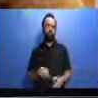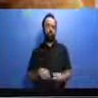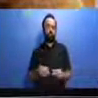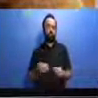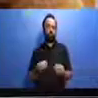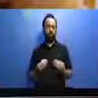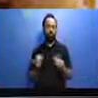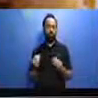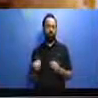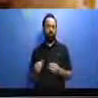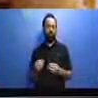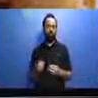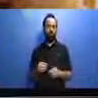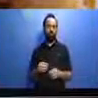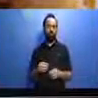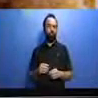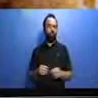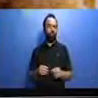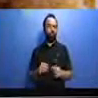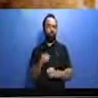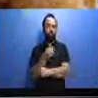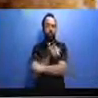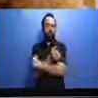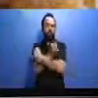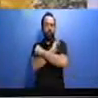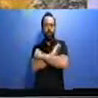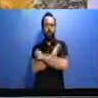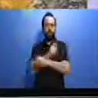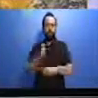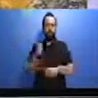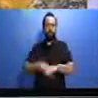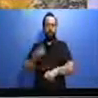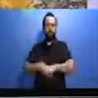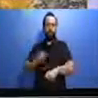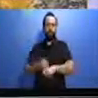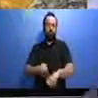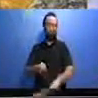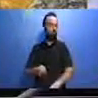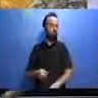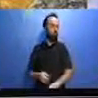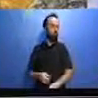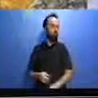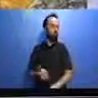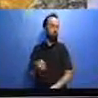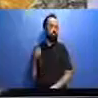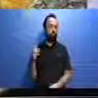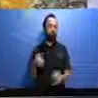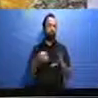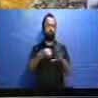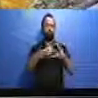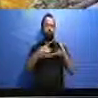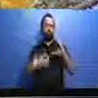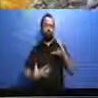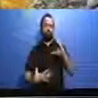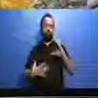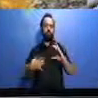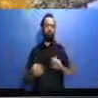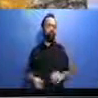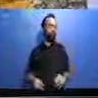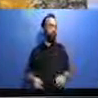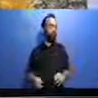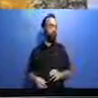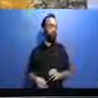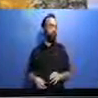esqueleto rígido, com umas espículas que pode ferir a pele. Bom, agora algumas características desses